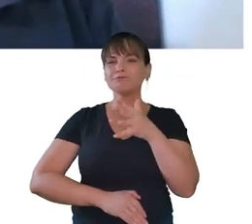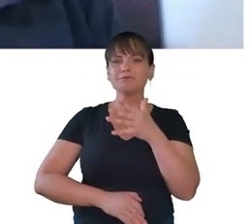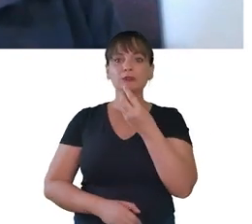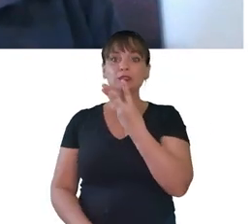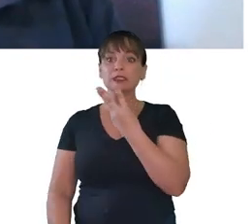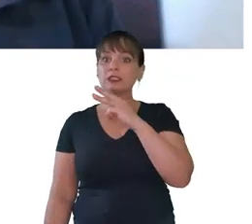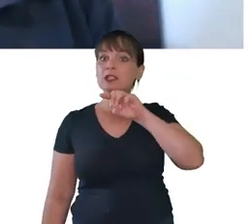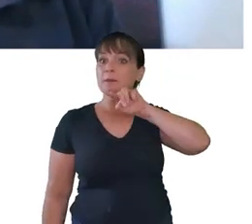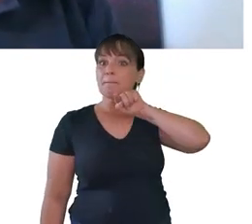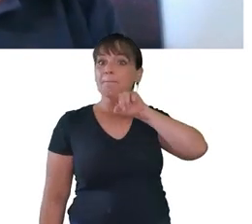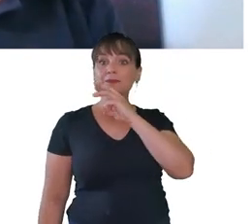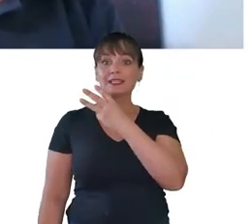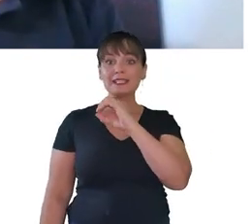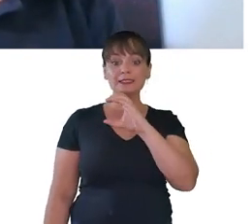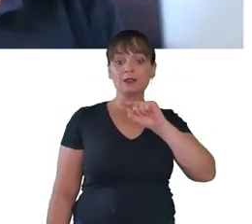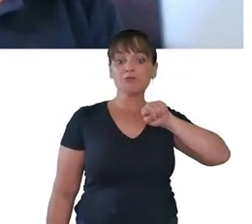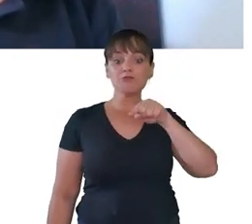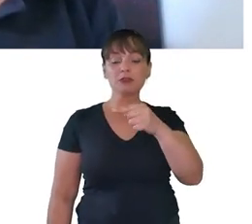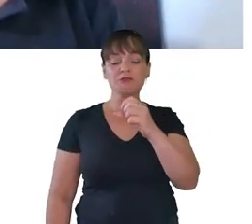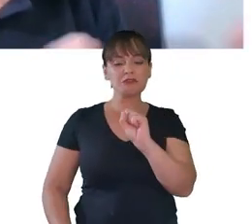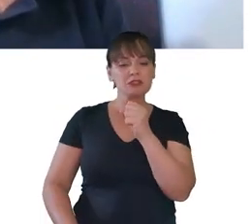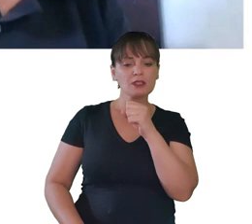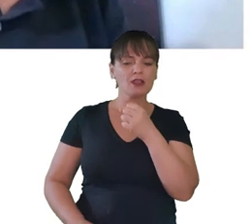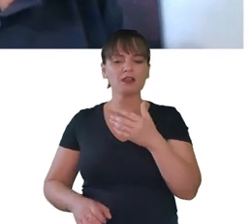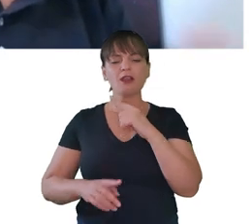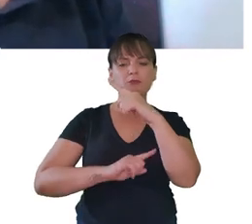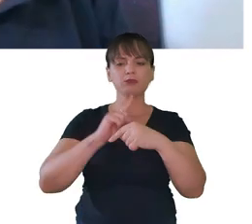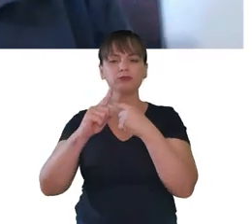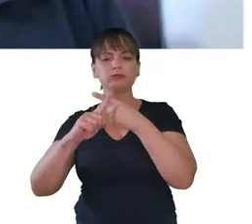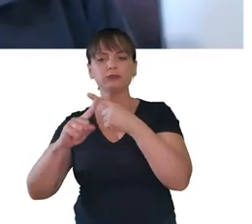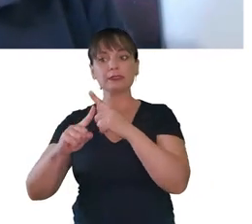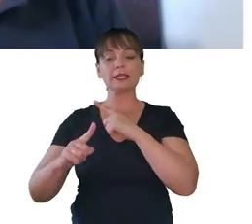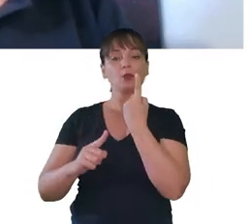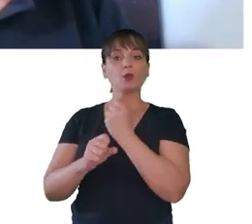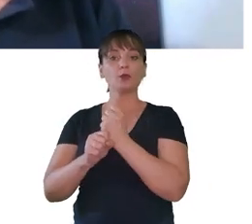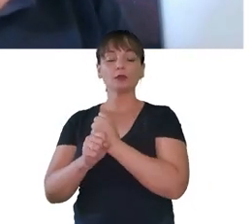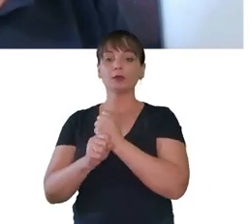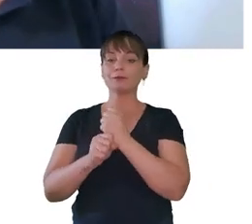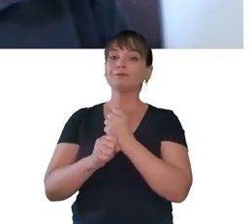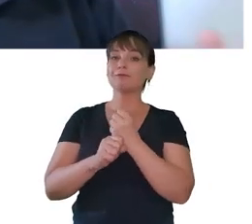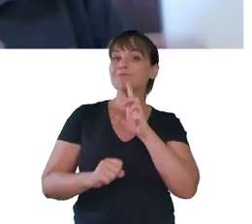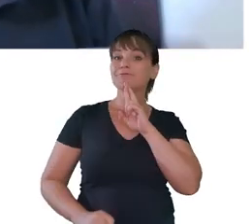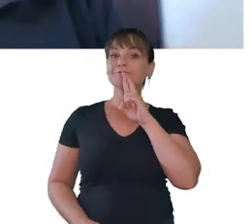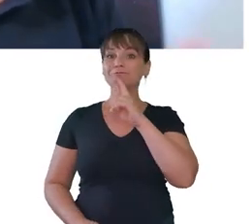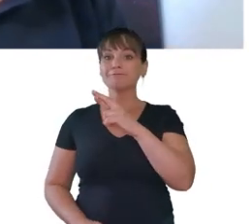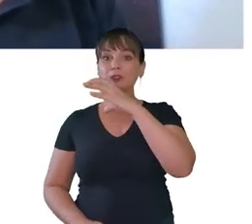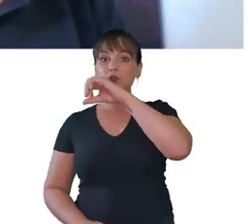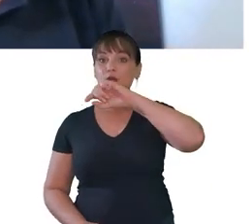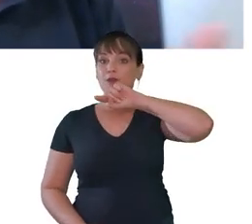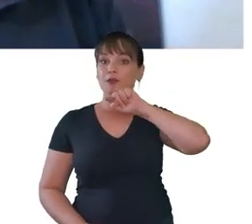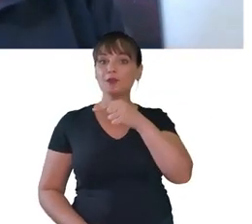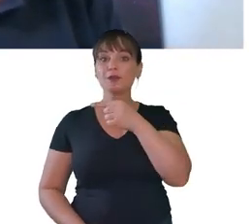vácuo, que é de aproximadamente 300 mil quilômetros por segundo, multiplicar por quantos segundos temos um ano, nós vamos chegar